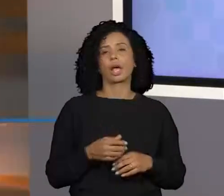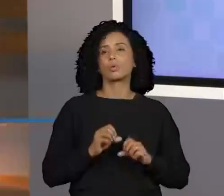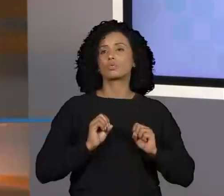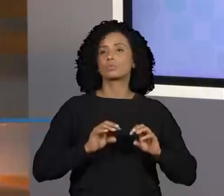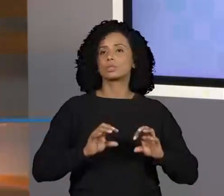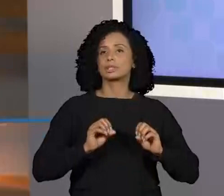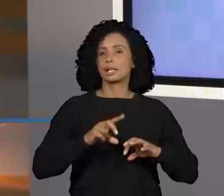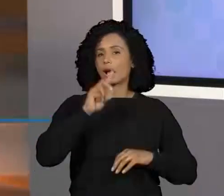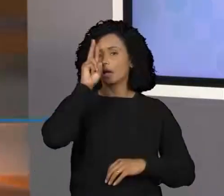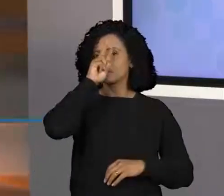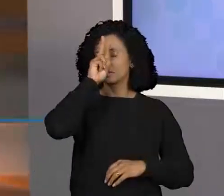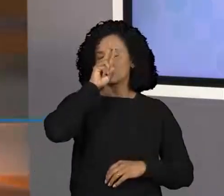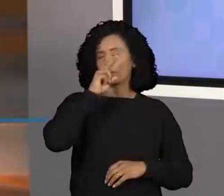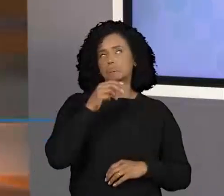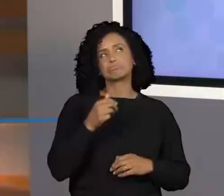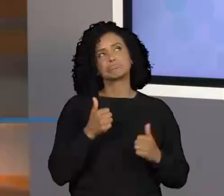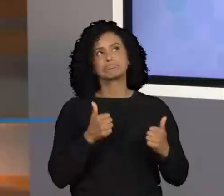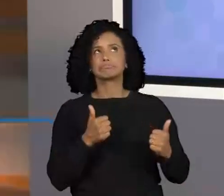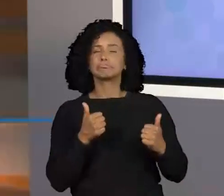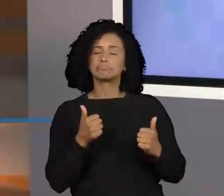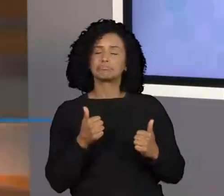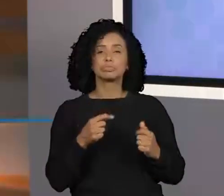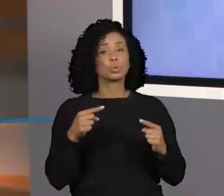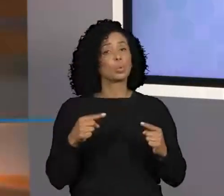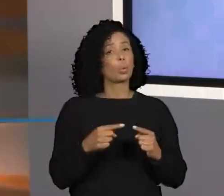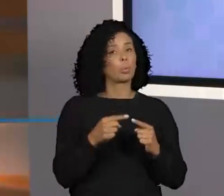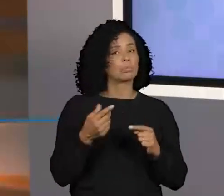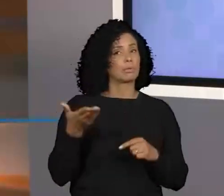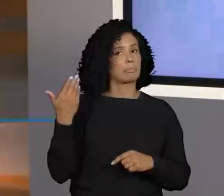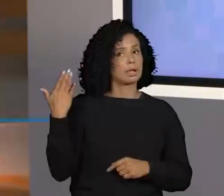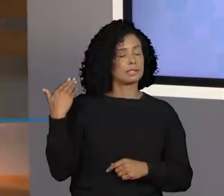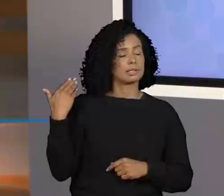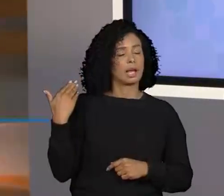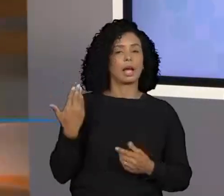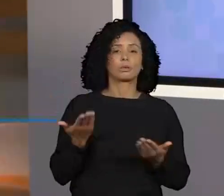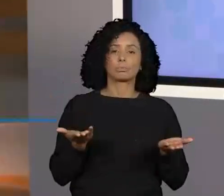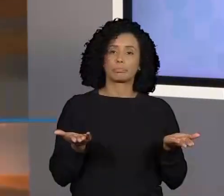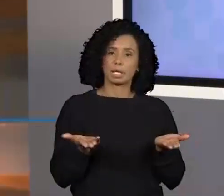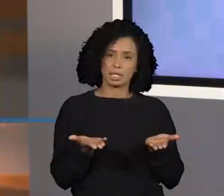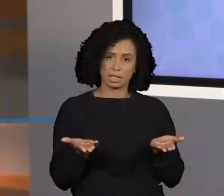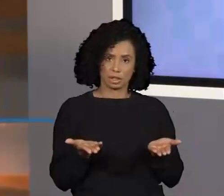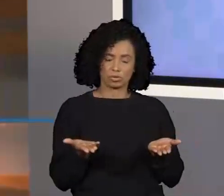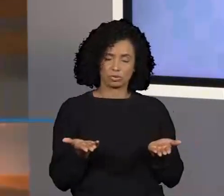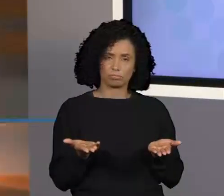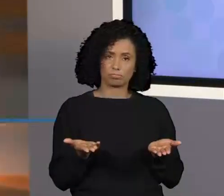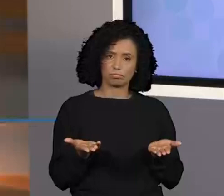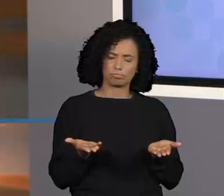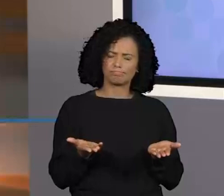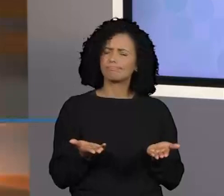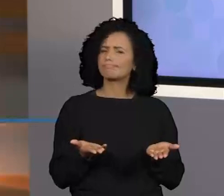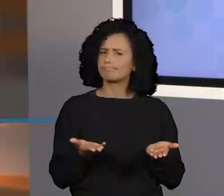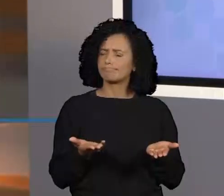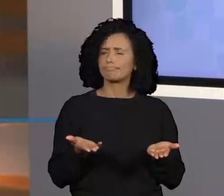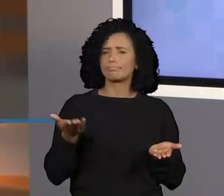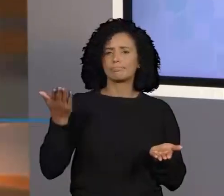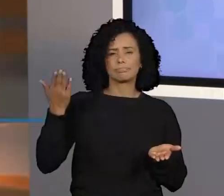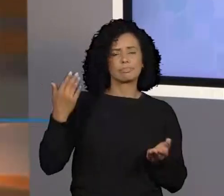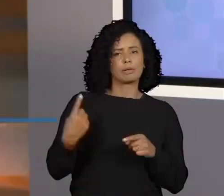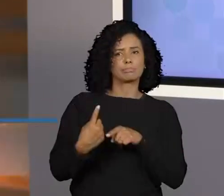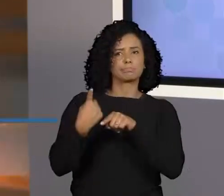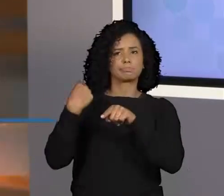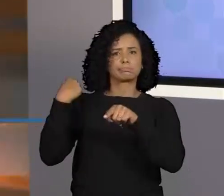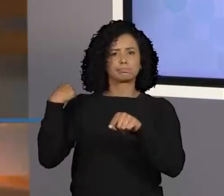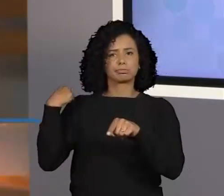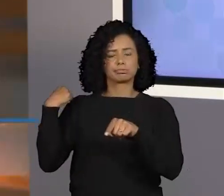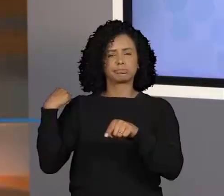o passado e o presente, talvez. Muito bem. Quando eu penso nessa linha do tempo, passado e presente, você acha